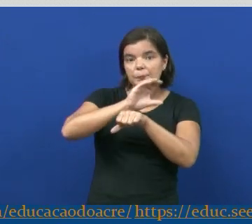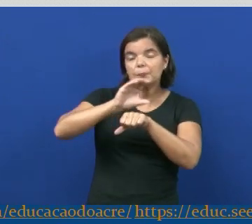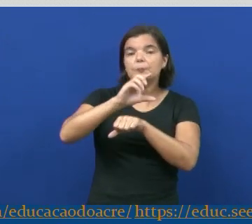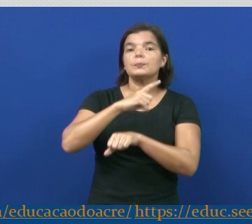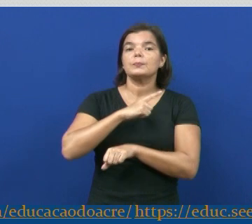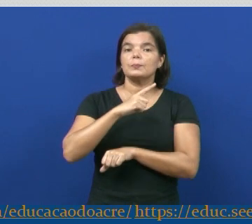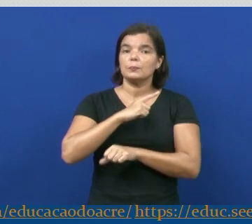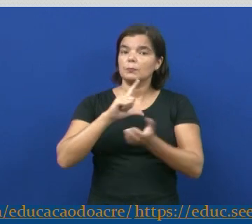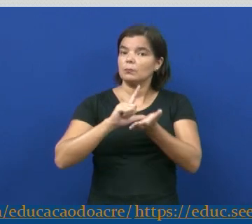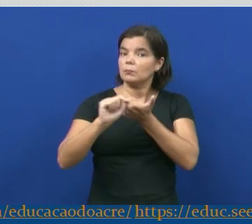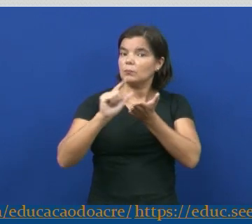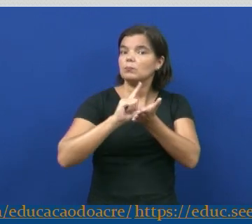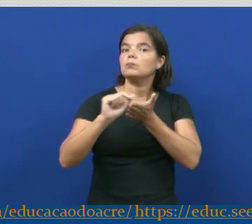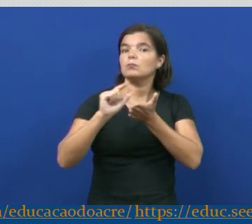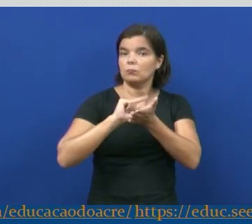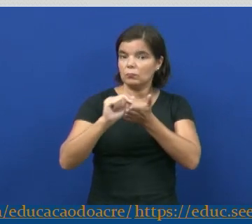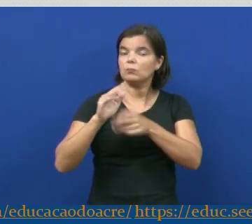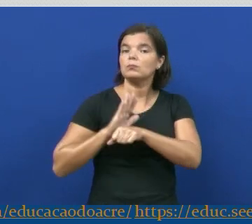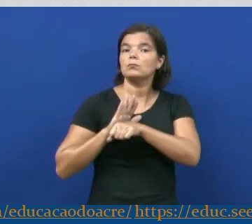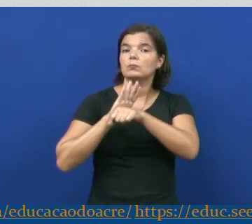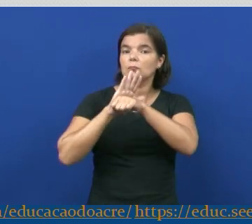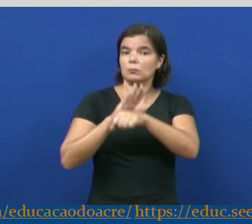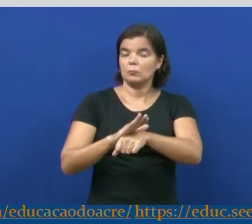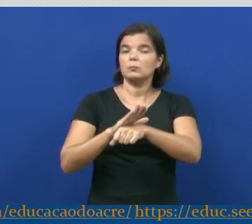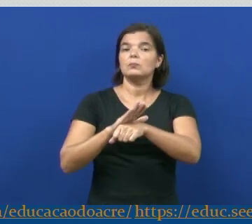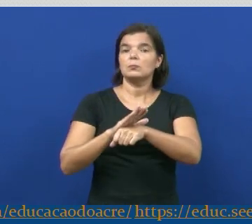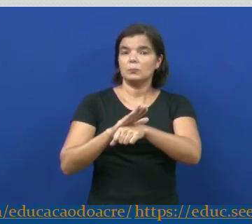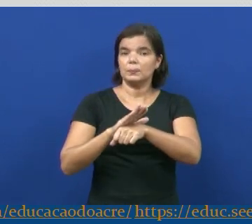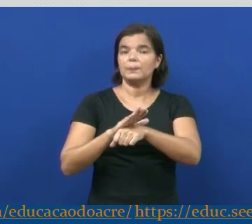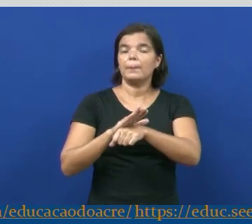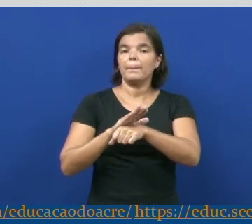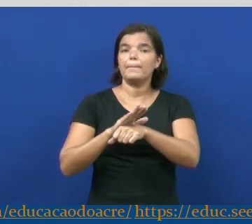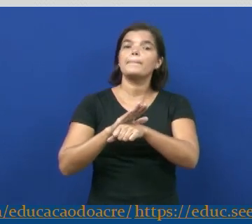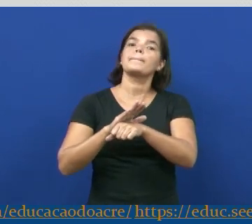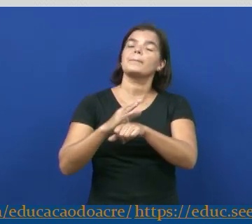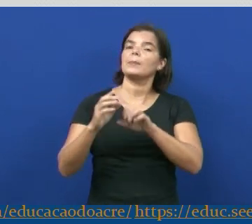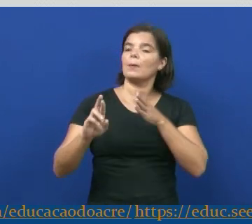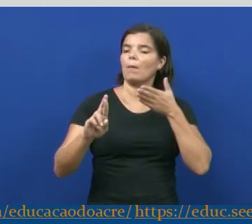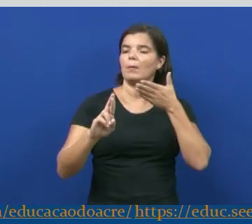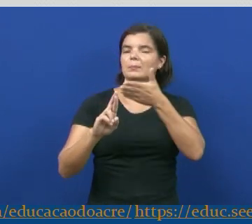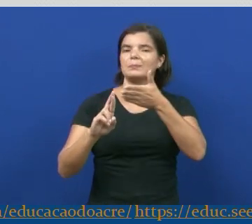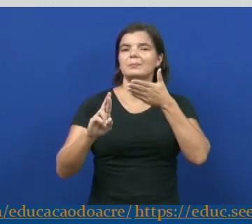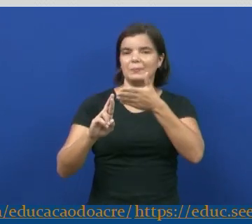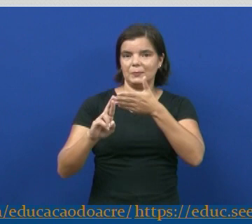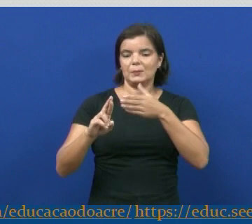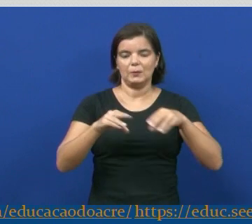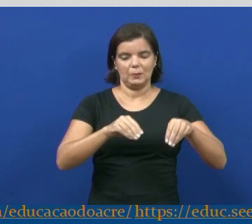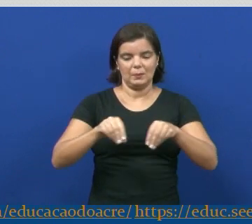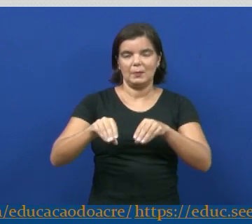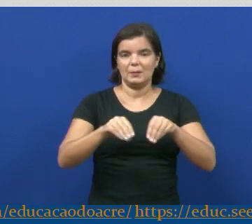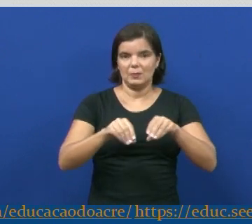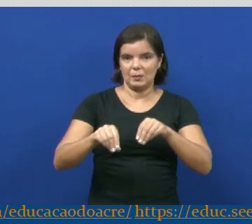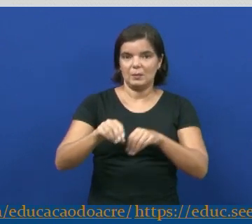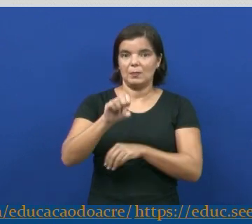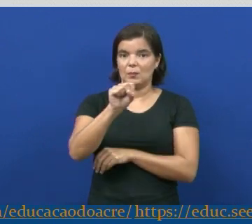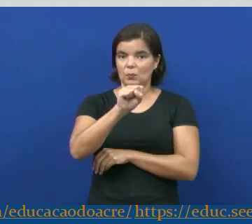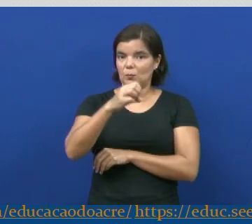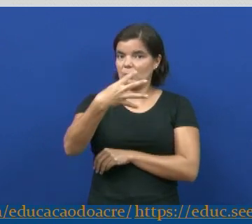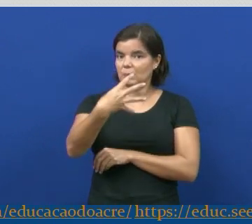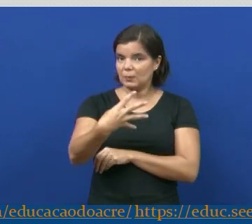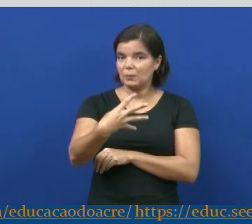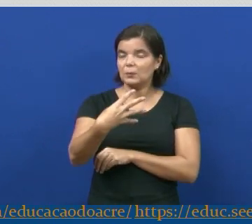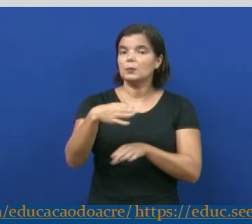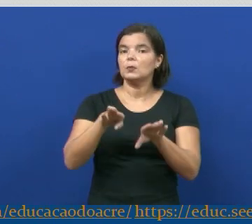certo? Nós temos artigos que defendem, né? Ou seja, que são referência à reforma agrária, que é o de